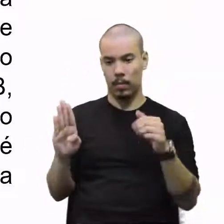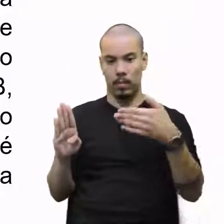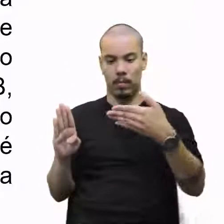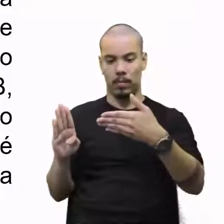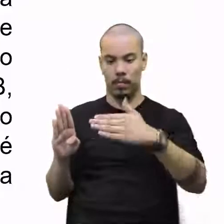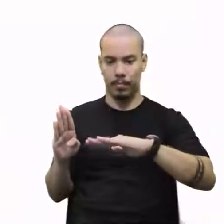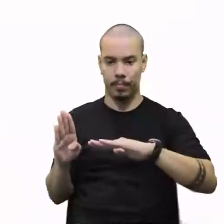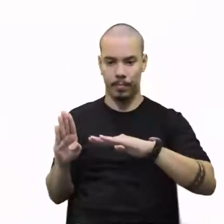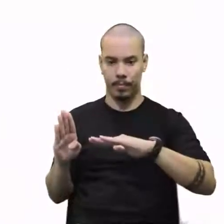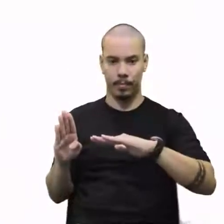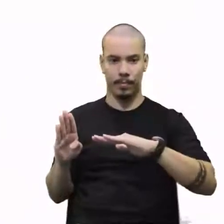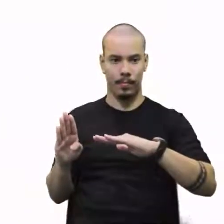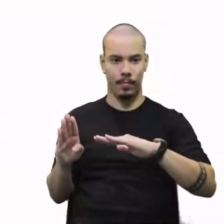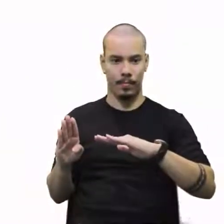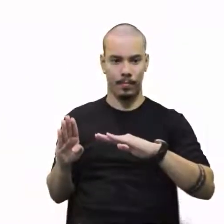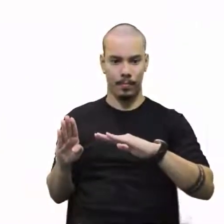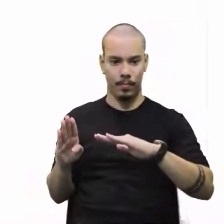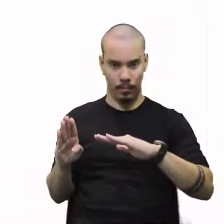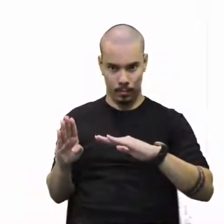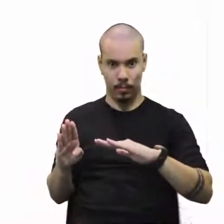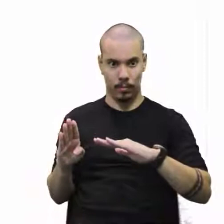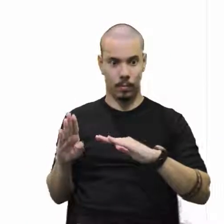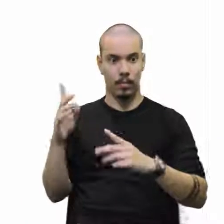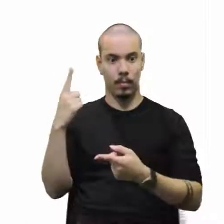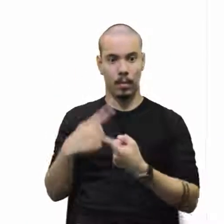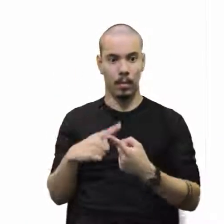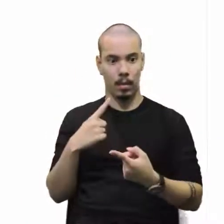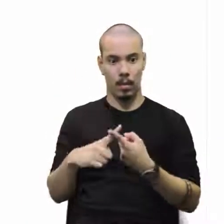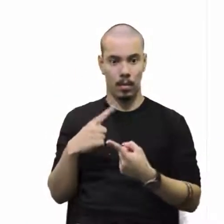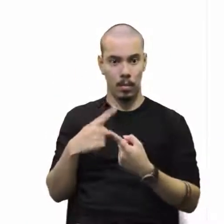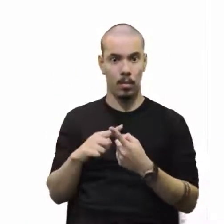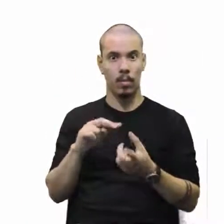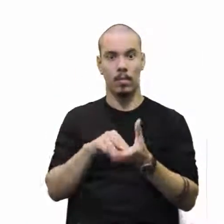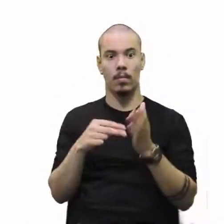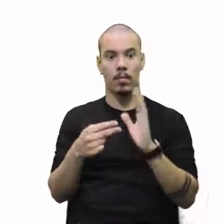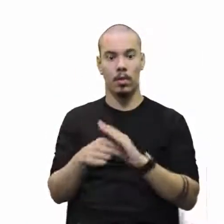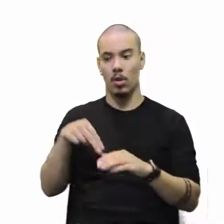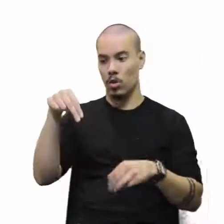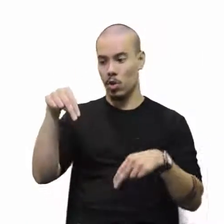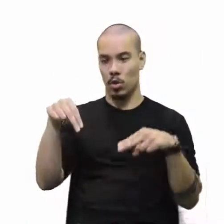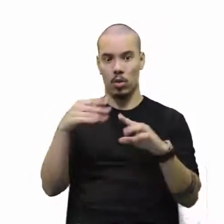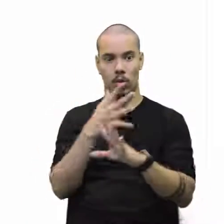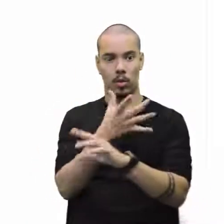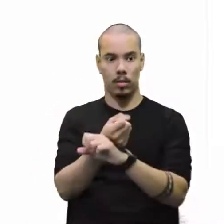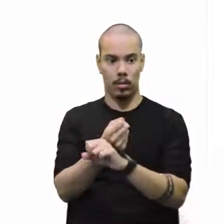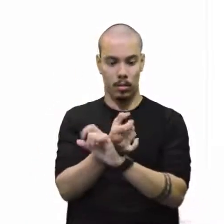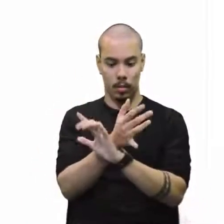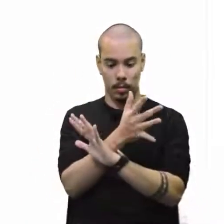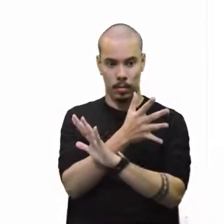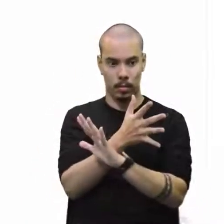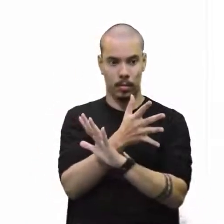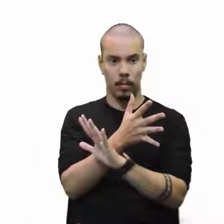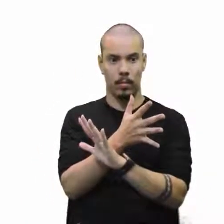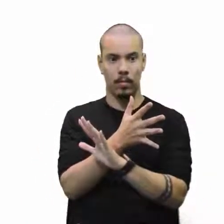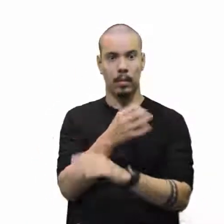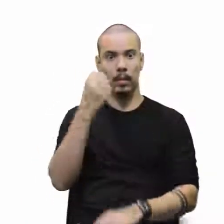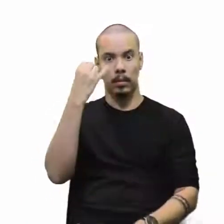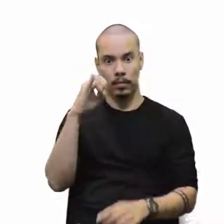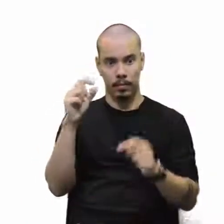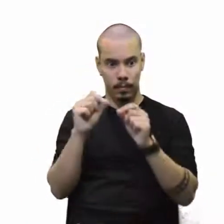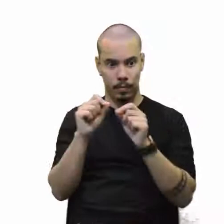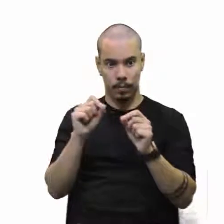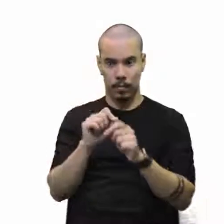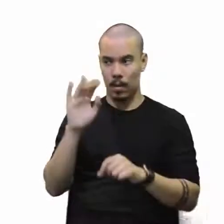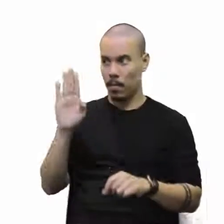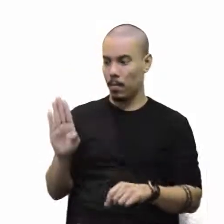é desarmado. Justamente. Então, Porque de A para B é norte. Norte com norte repele, desarma. Quando vai de B